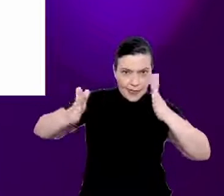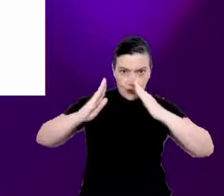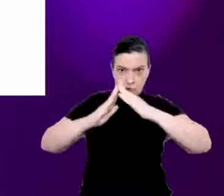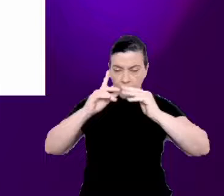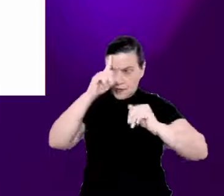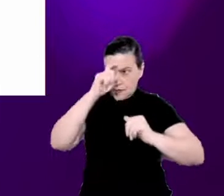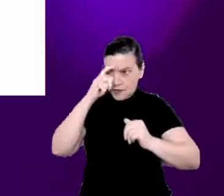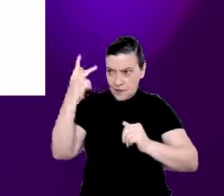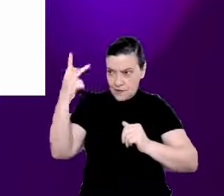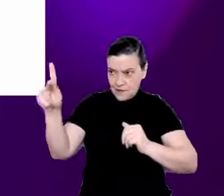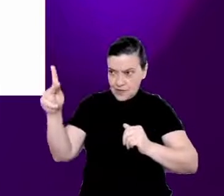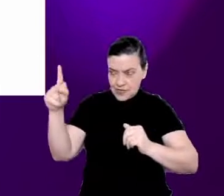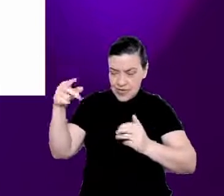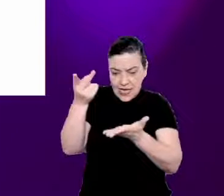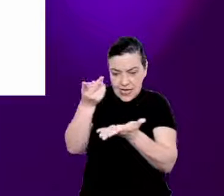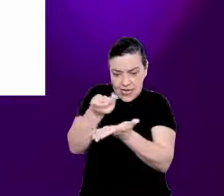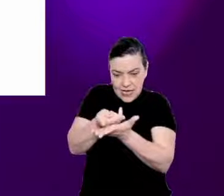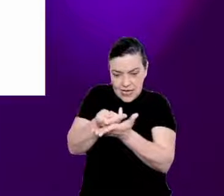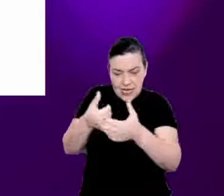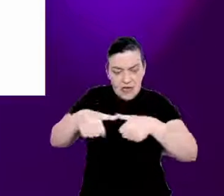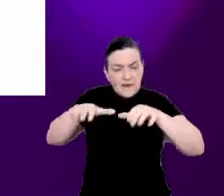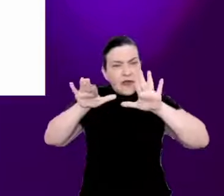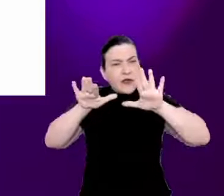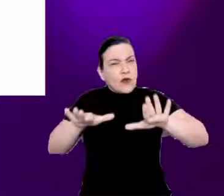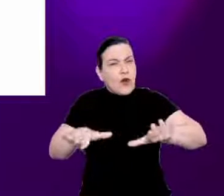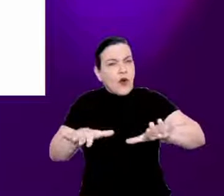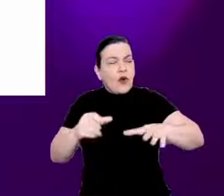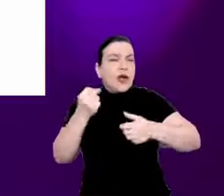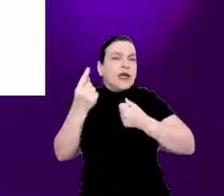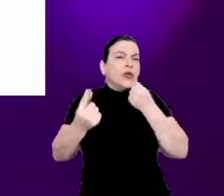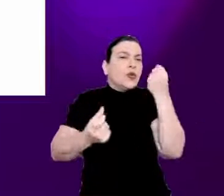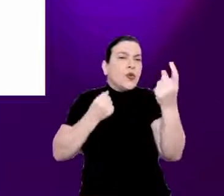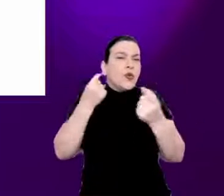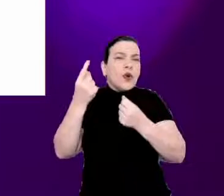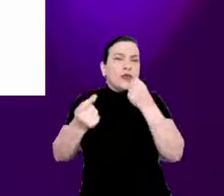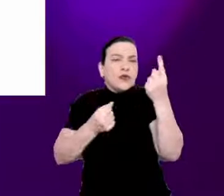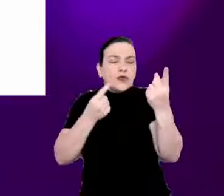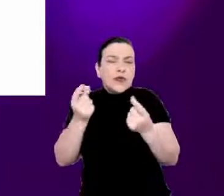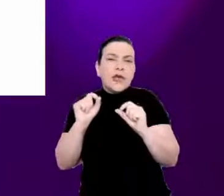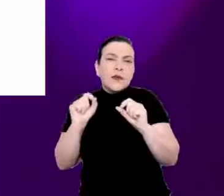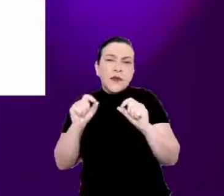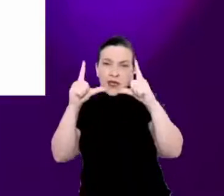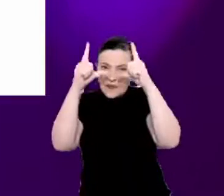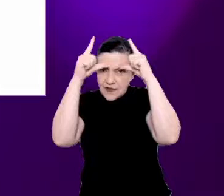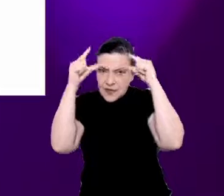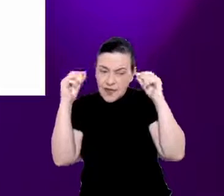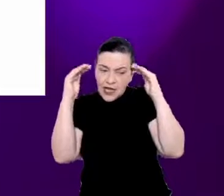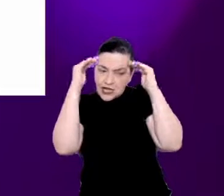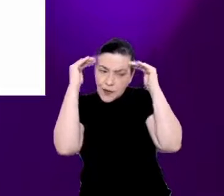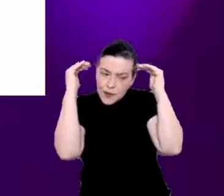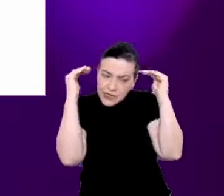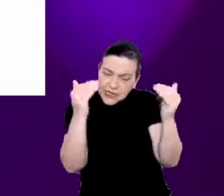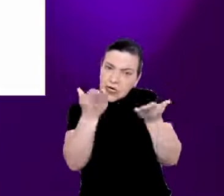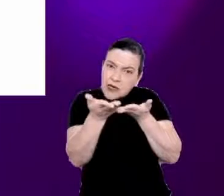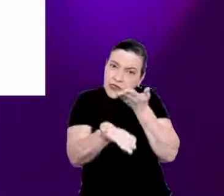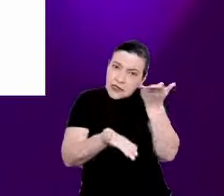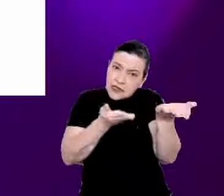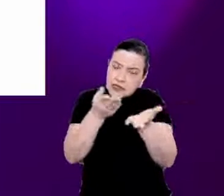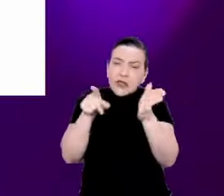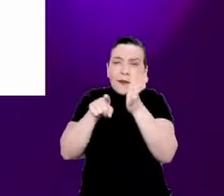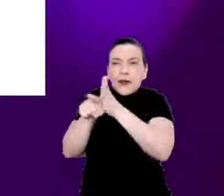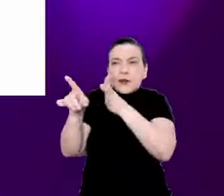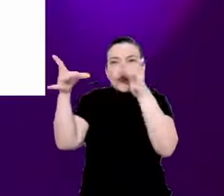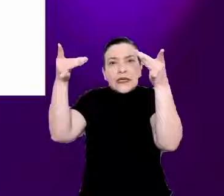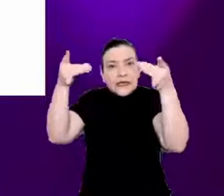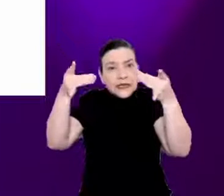hospitalização, com que frequência o pessoal de enfermagem tratou com cortesia e respeito? São perguntas mais